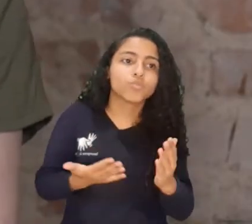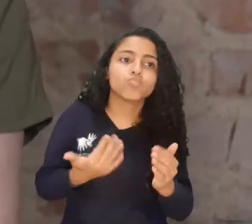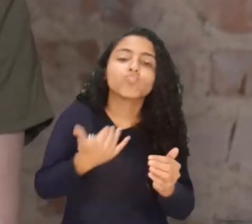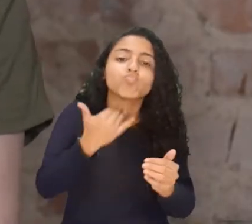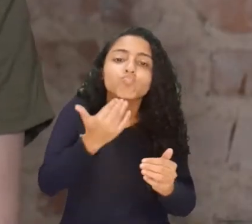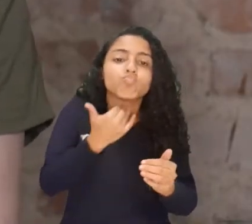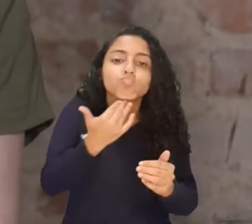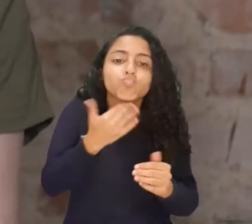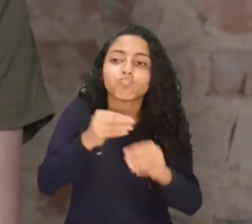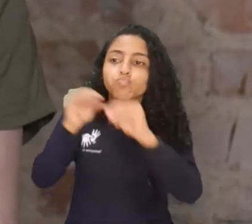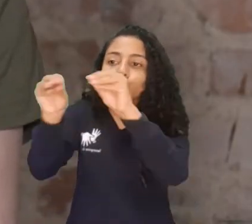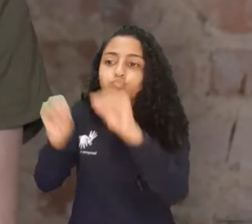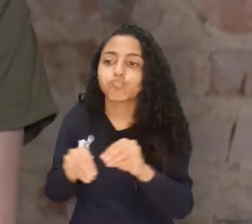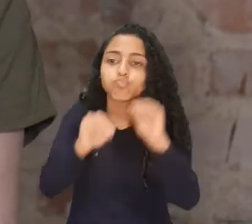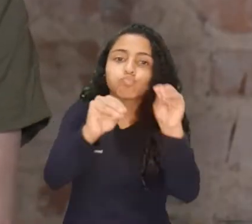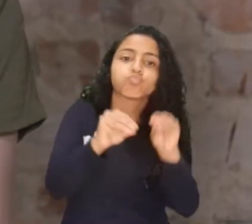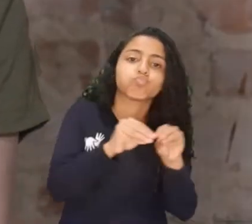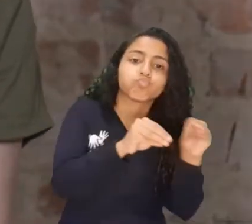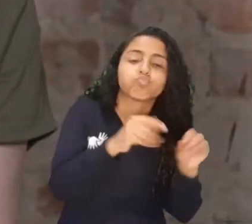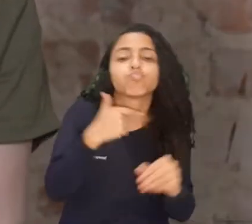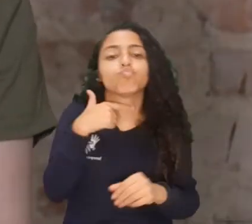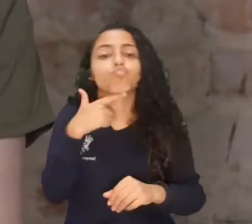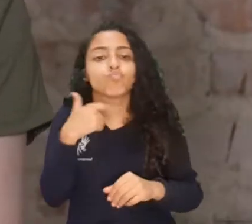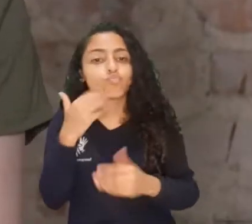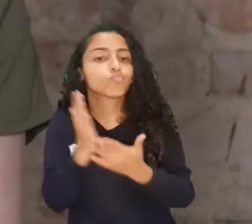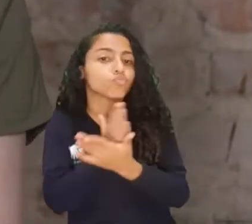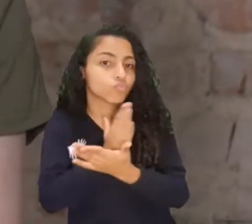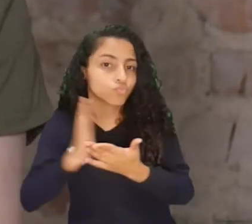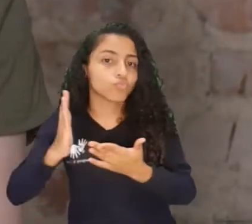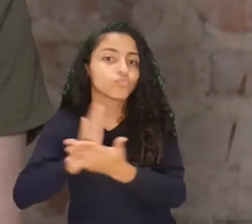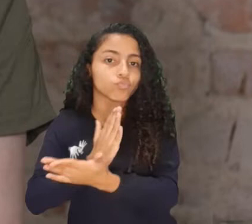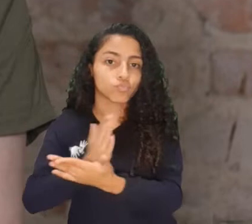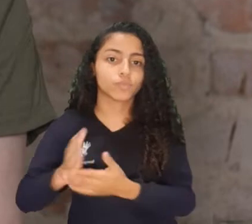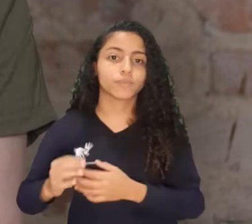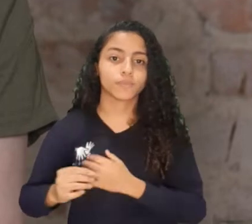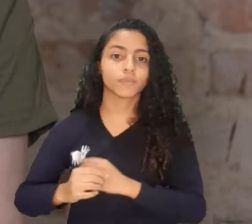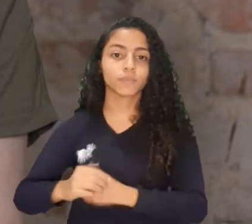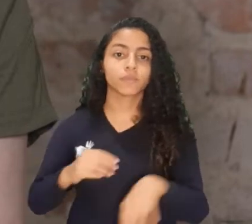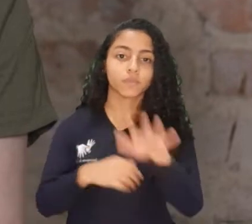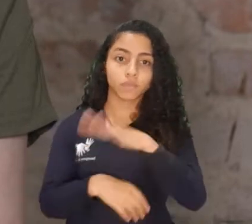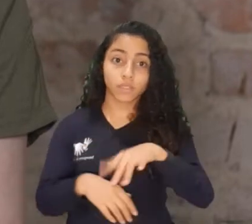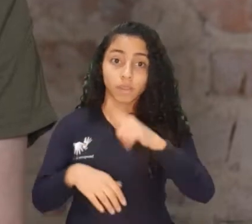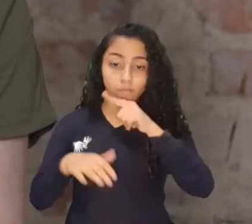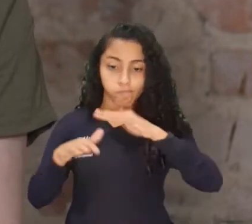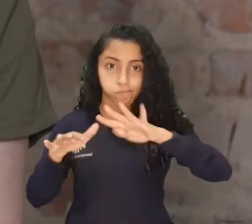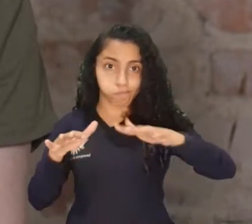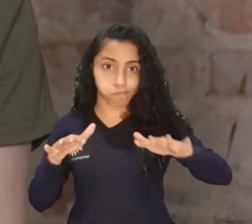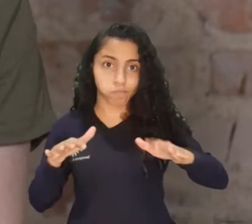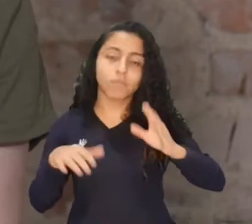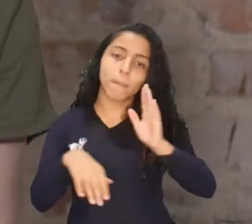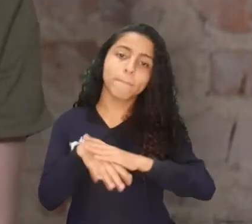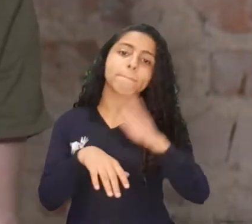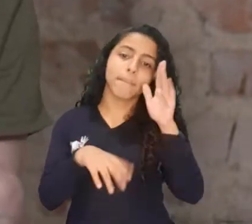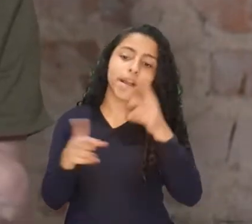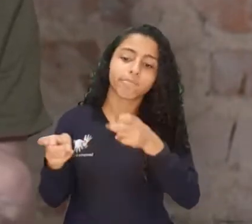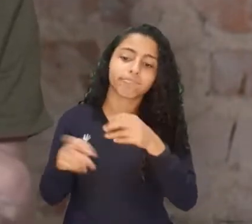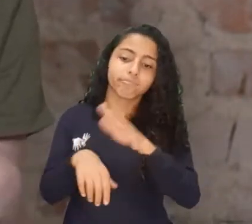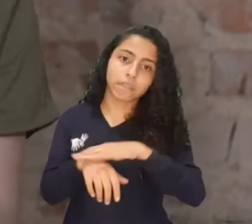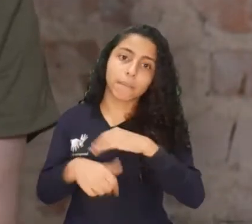mudanças no espaço, né? O que no ambiente marinho é mais documentado. E, por fim,